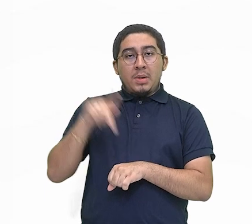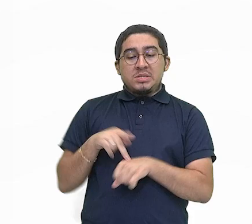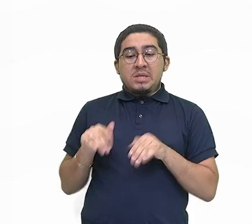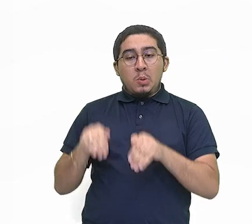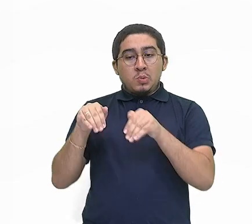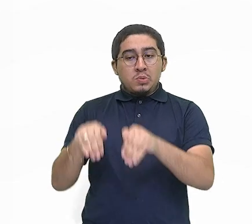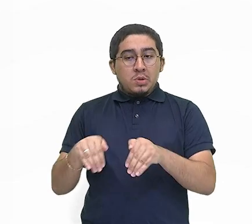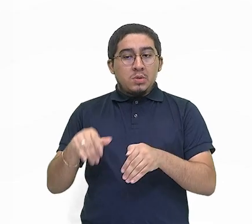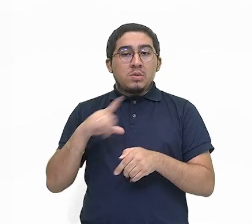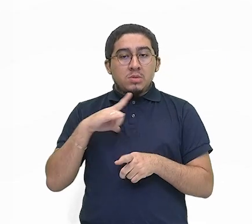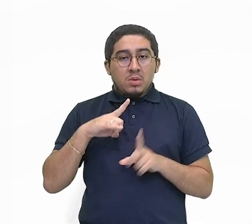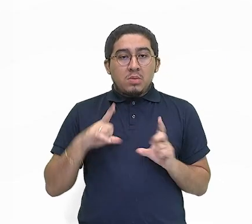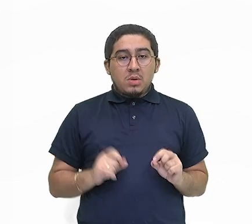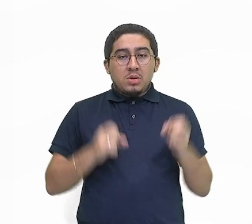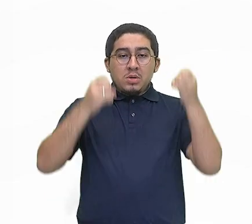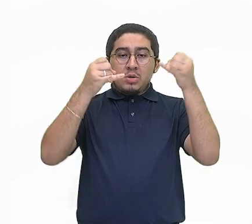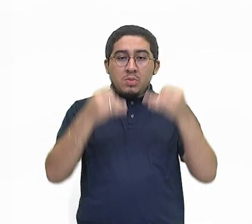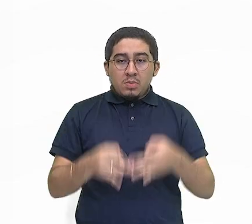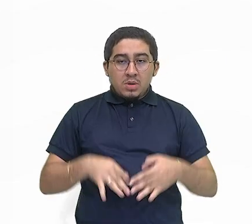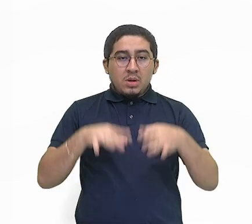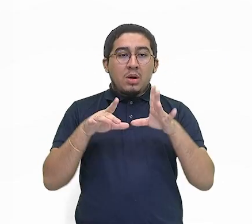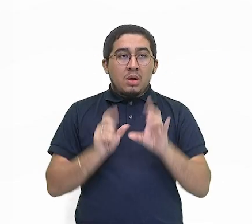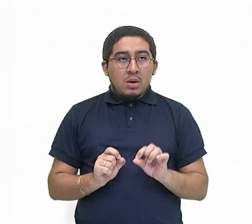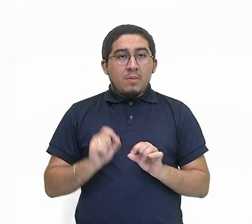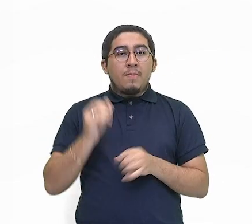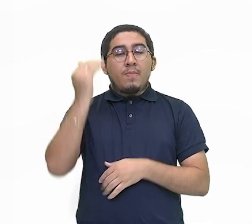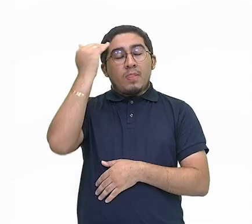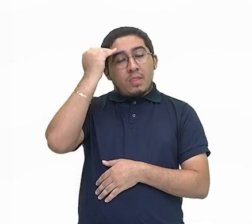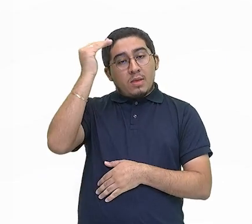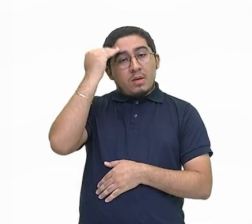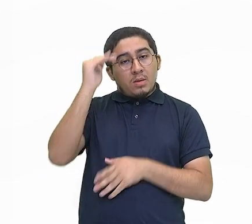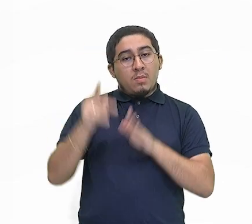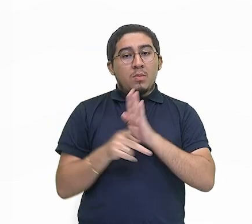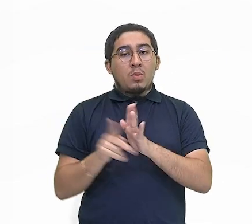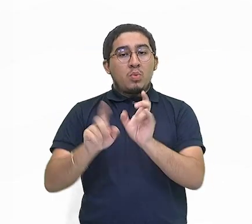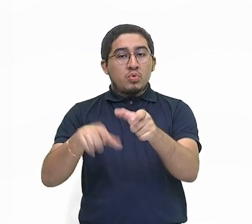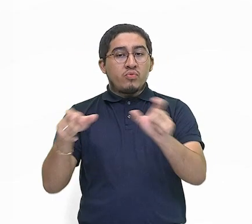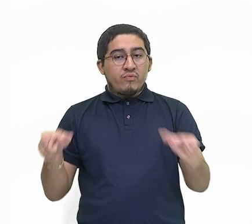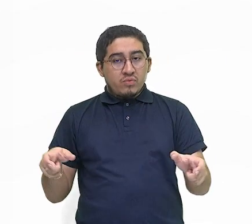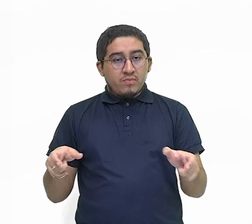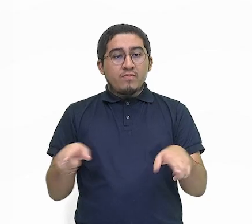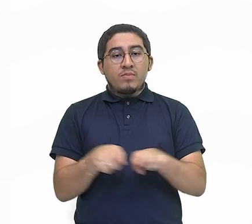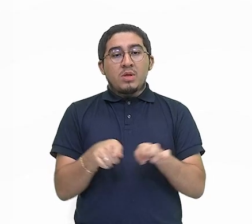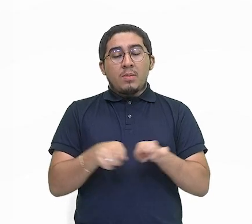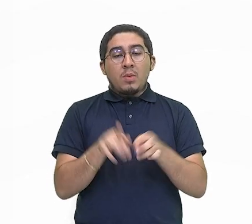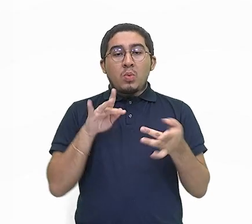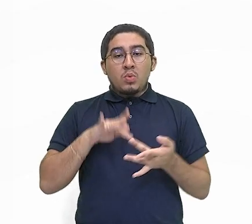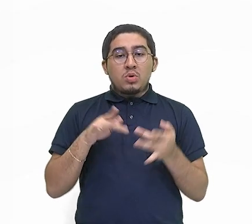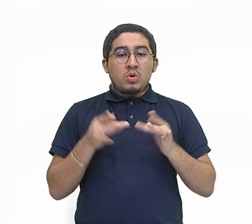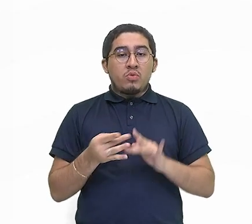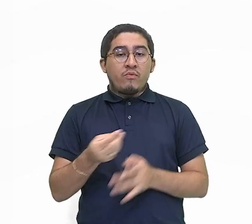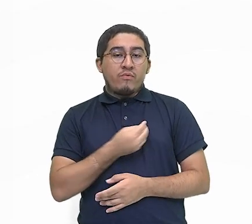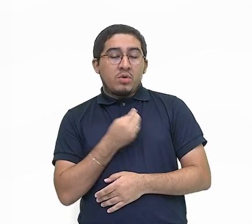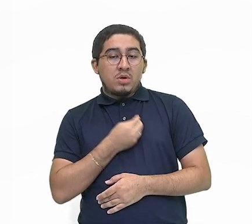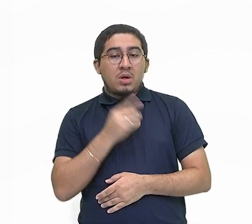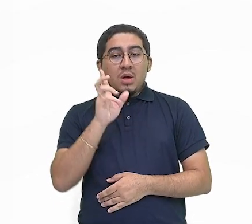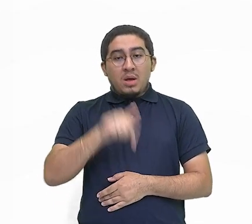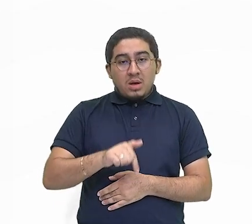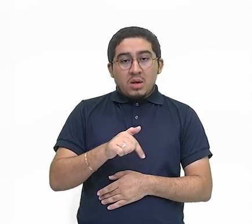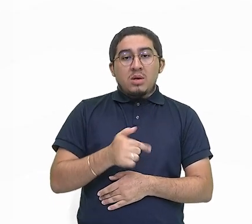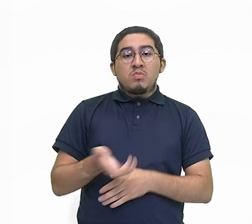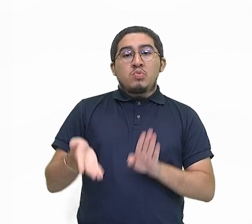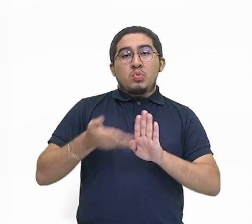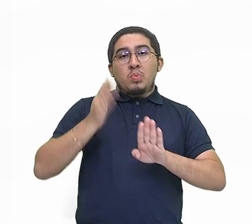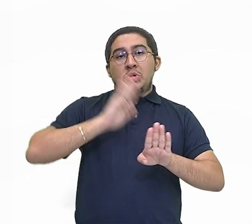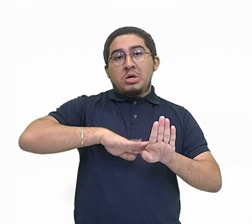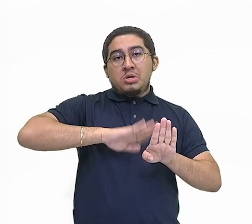a socialização constitui na interpretação, né, pelo indivíduo da realidade vivida, que é subjetiva